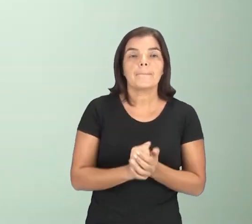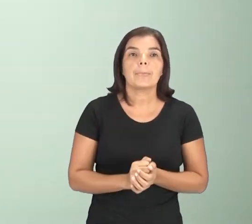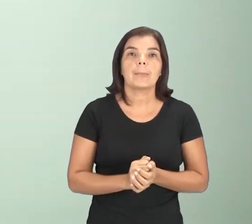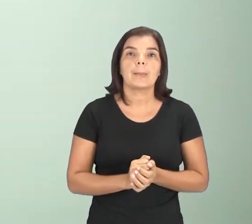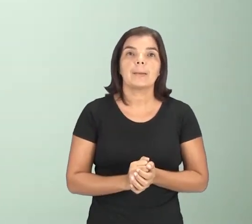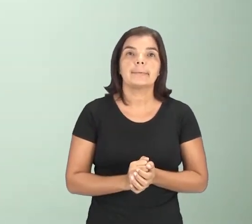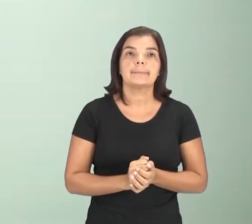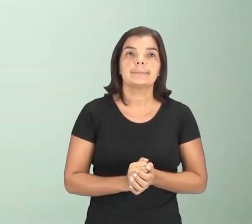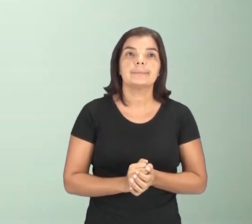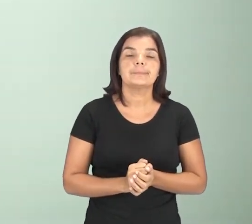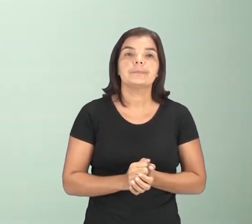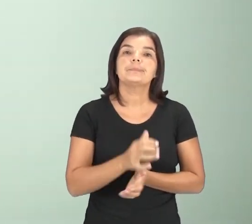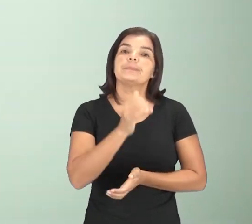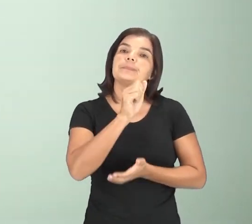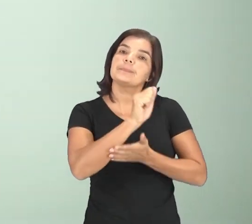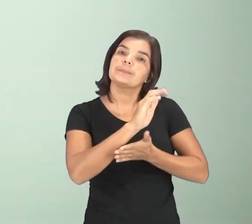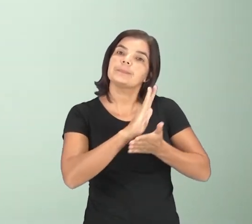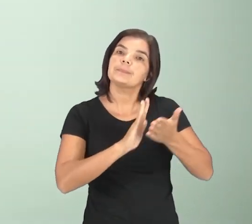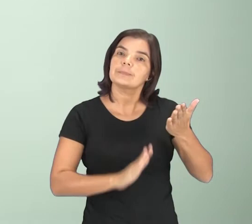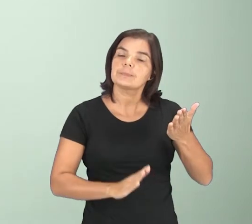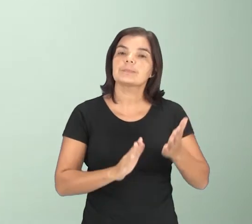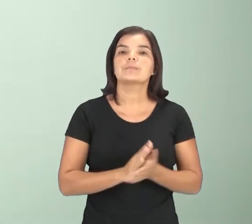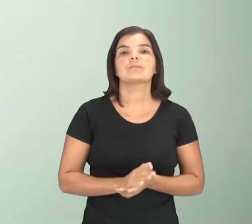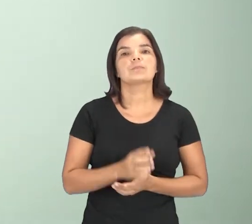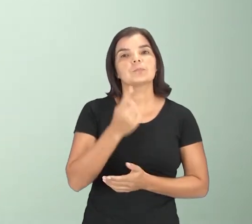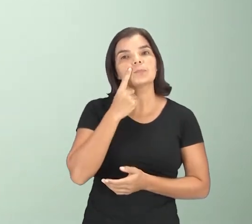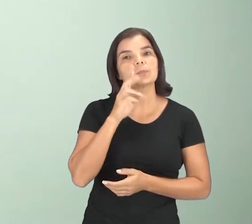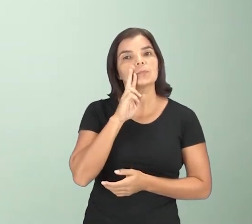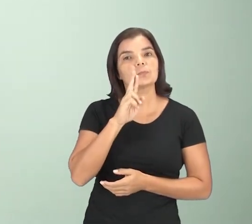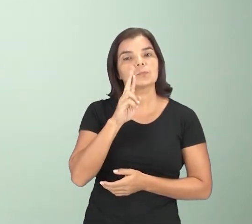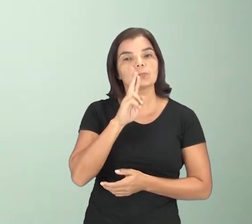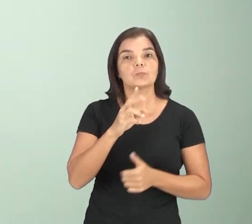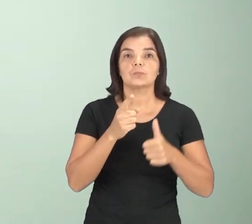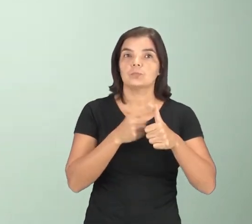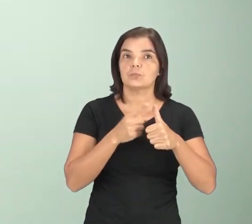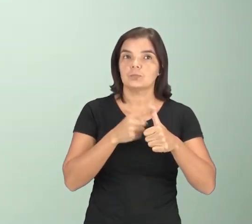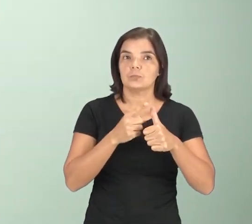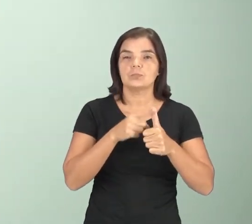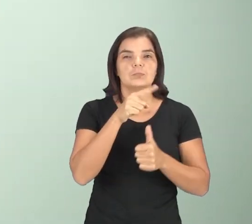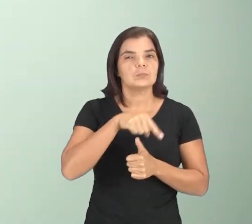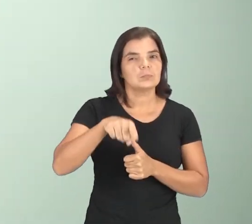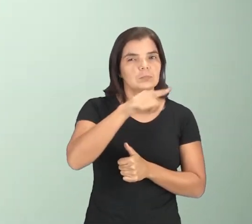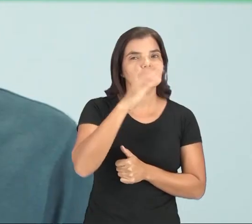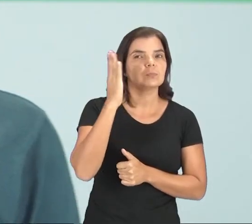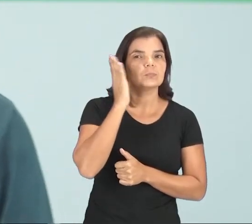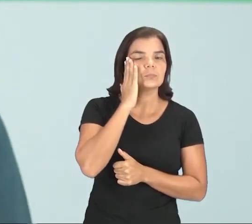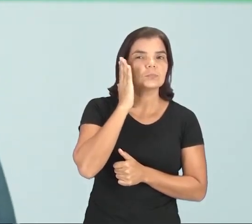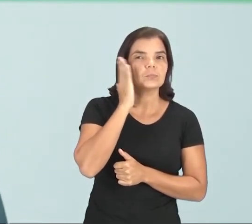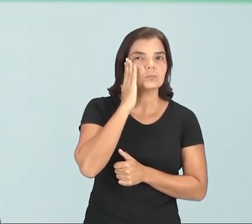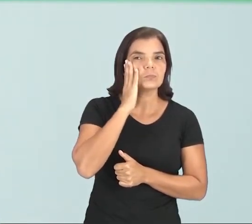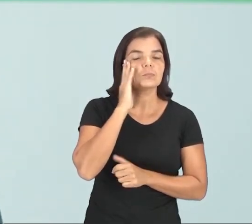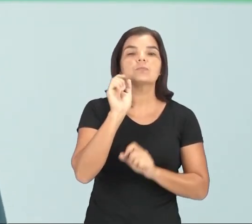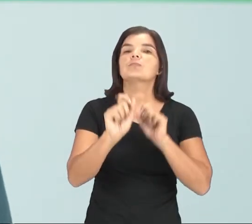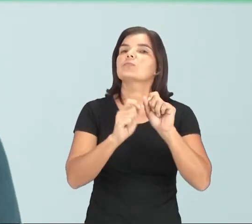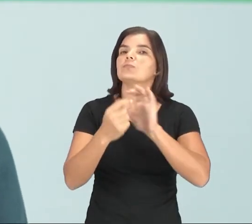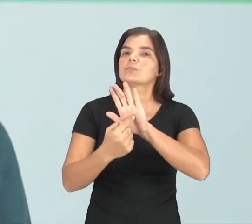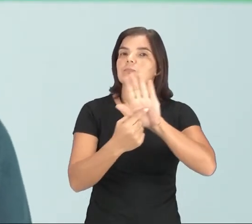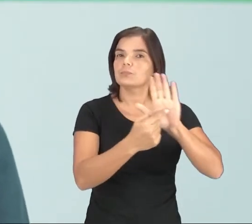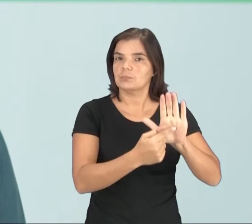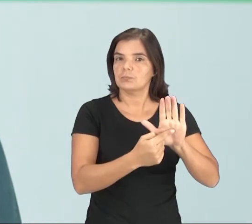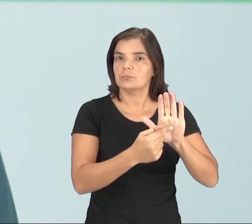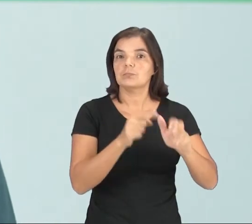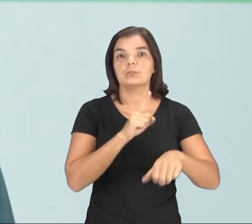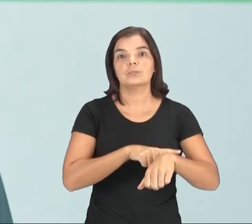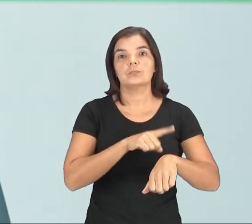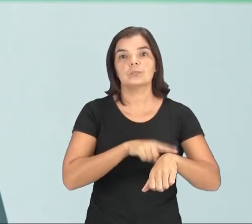o nosso exercitando. Vamos, então, responder uma questão para ver se vocês entenderam aí o que foi apresentado nesse